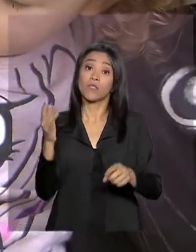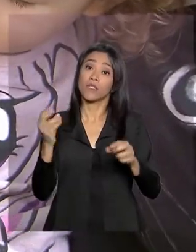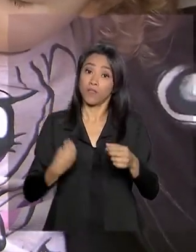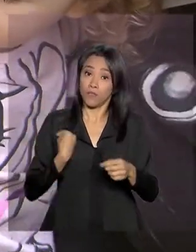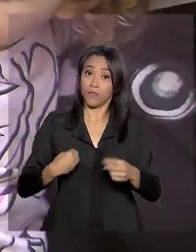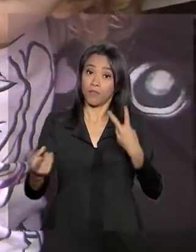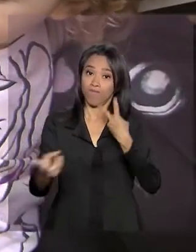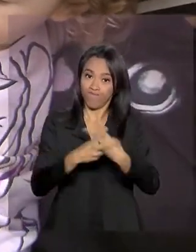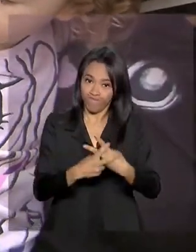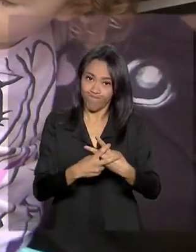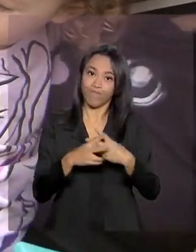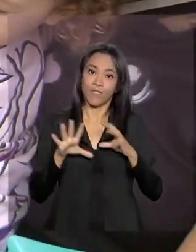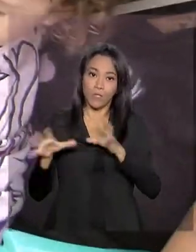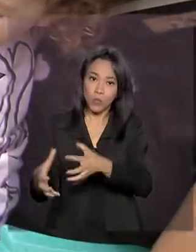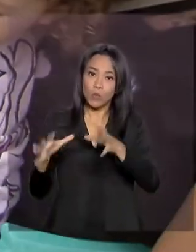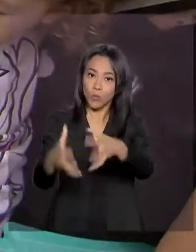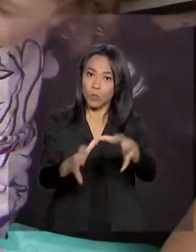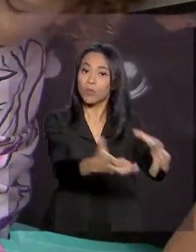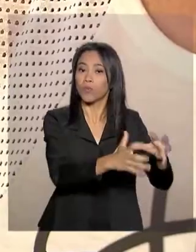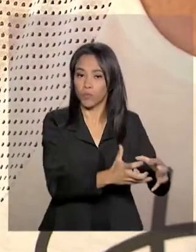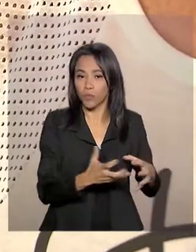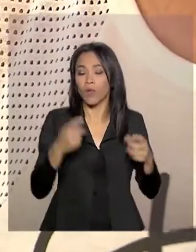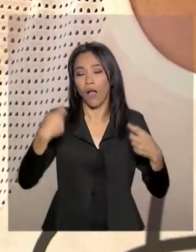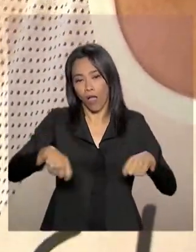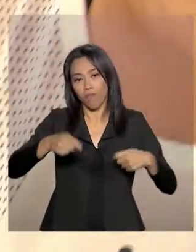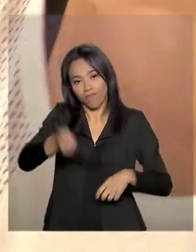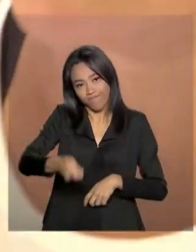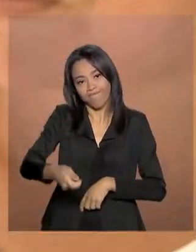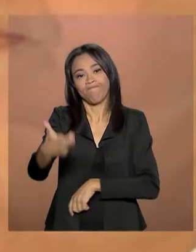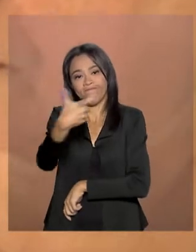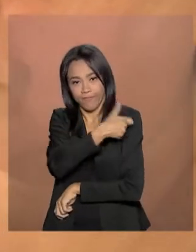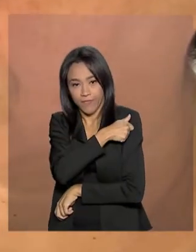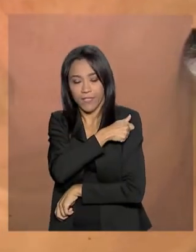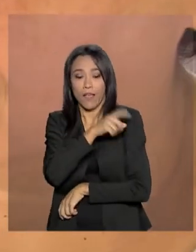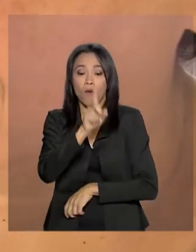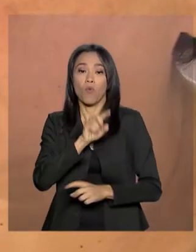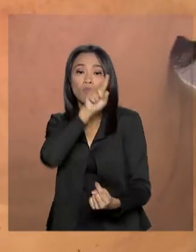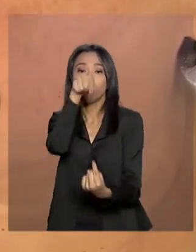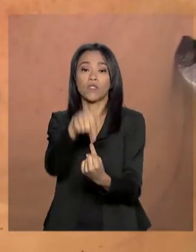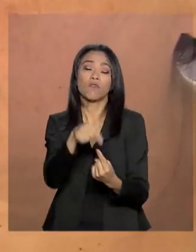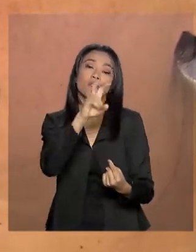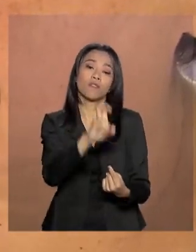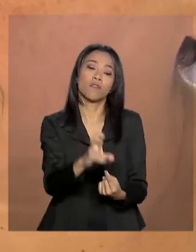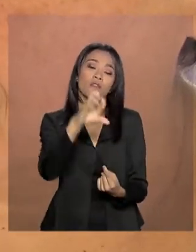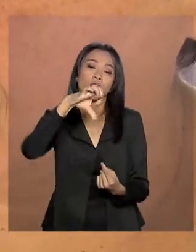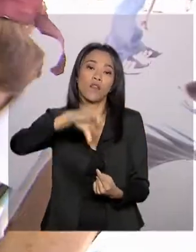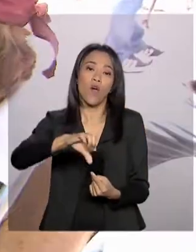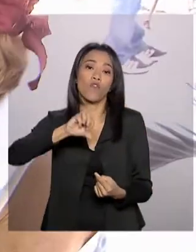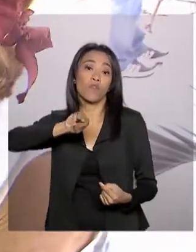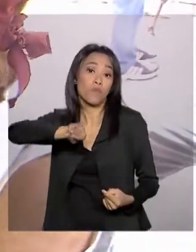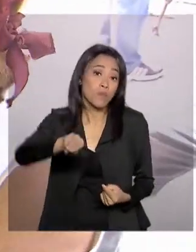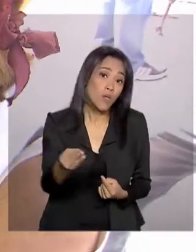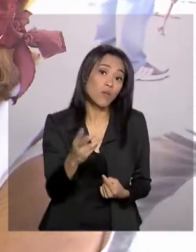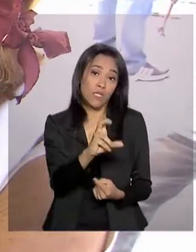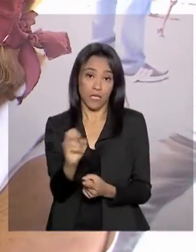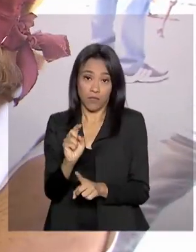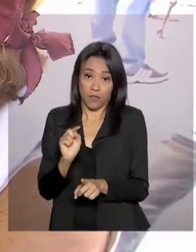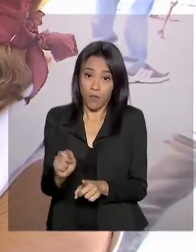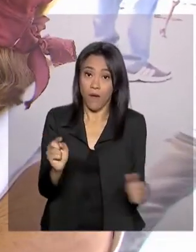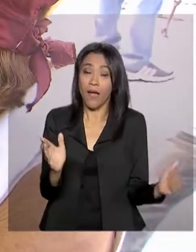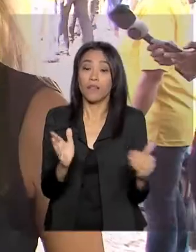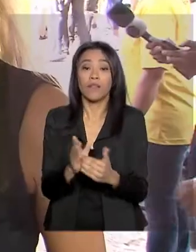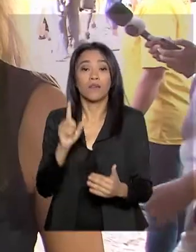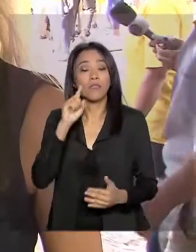A expectativa do Ministério da Saúde é vacinar 59 milhões e meio de pessoas até o dia 31